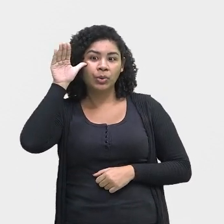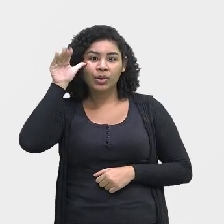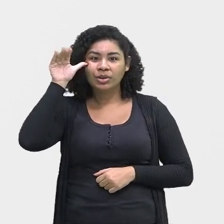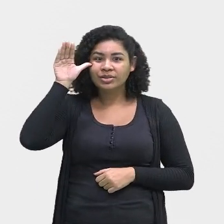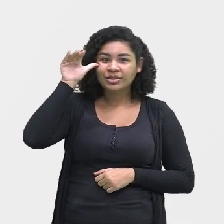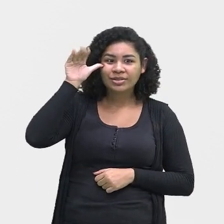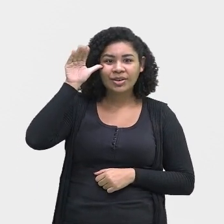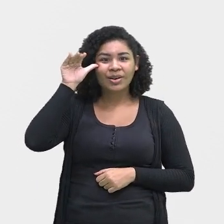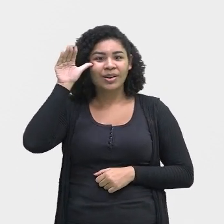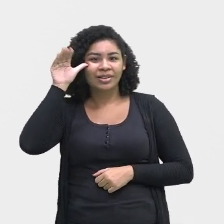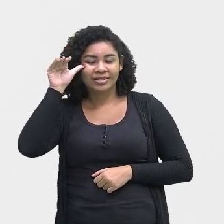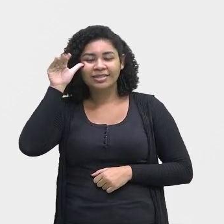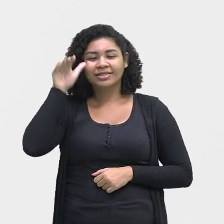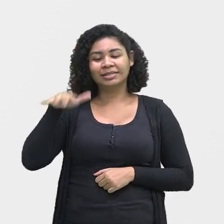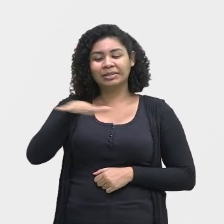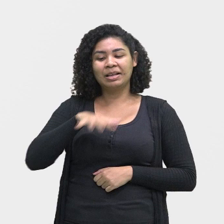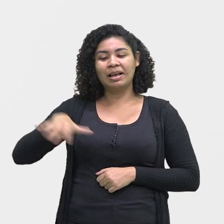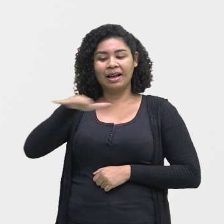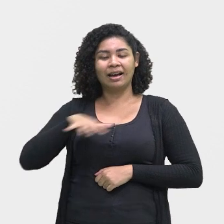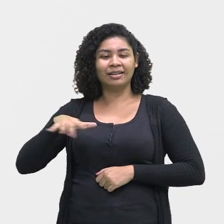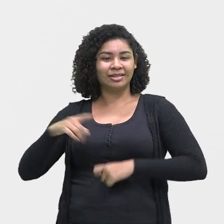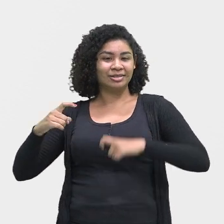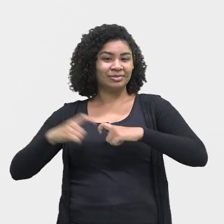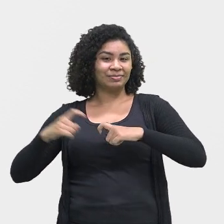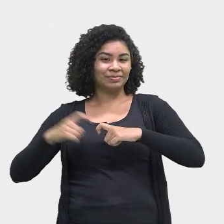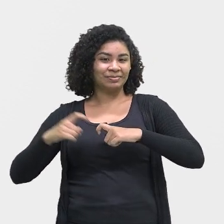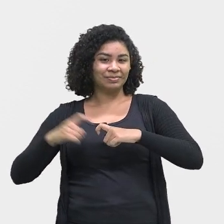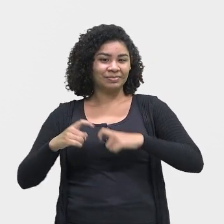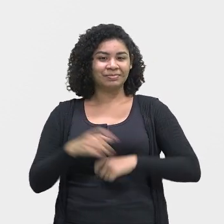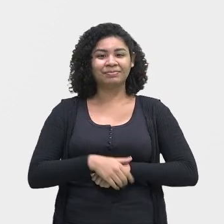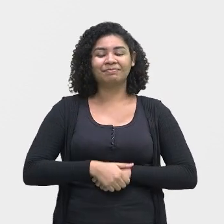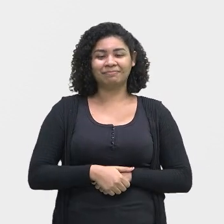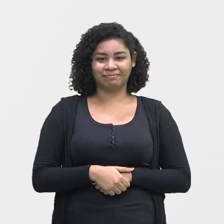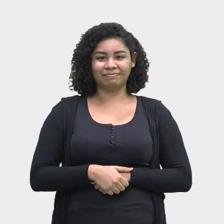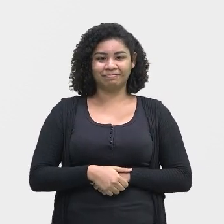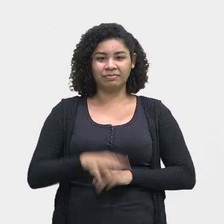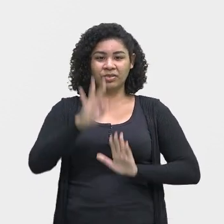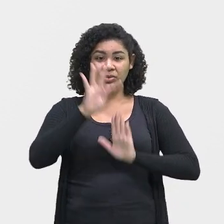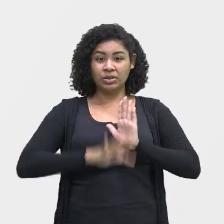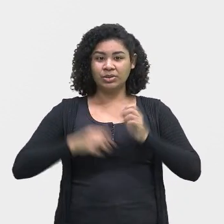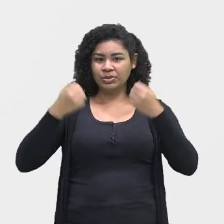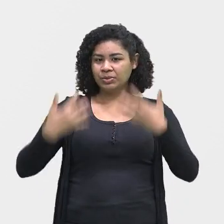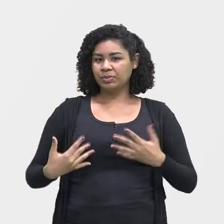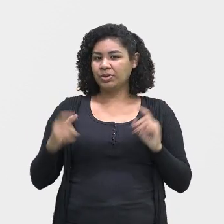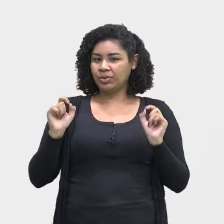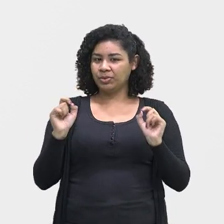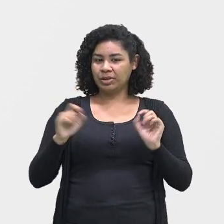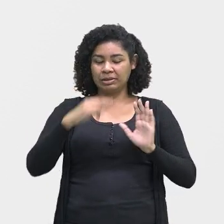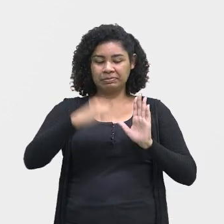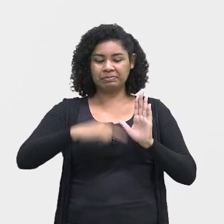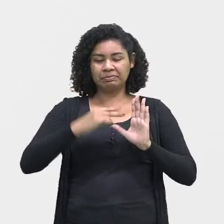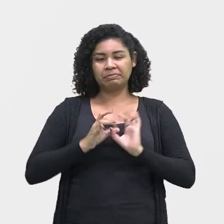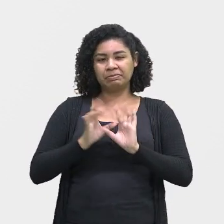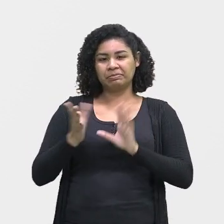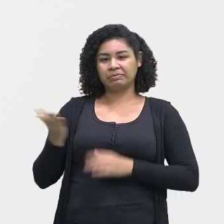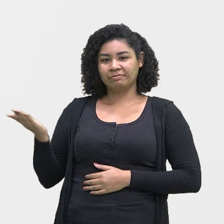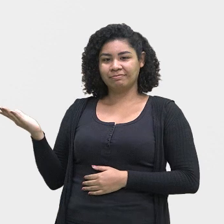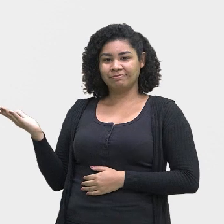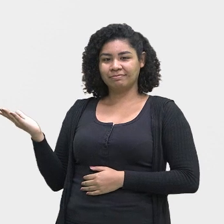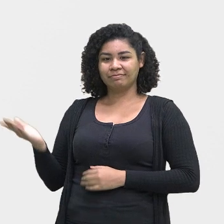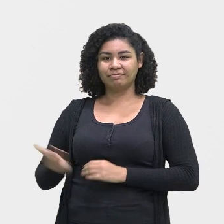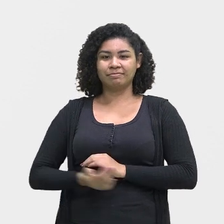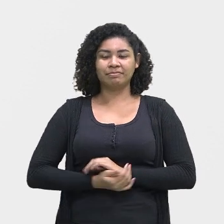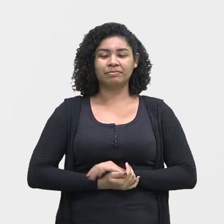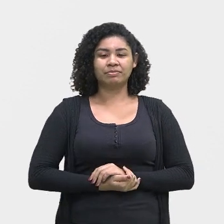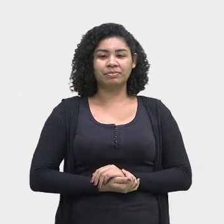fascinantes condições médicas, né? E aqui o texto fala assim: There are medical conditions such as